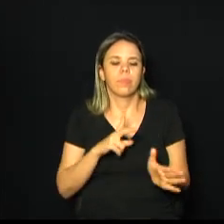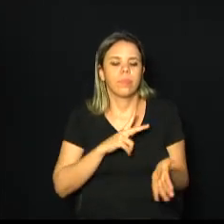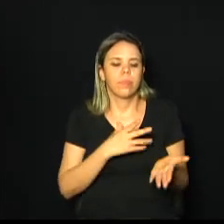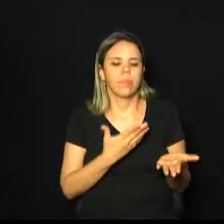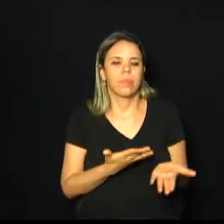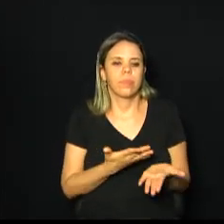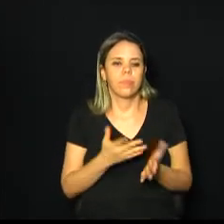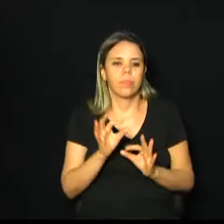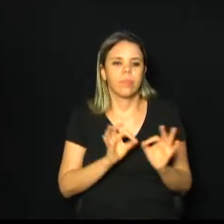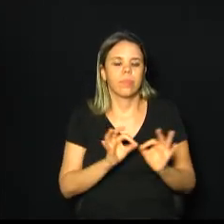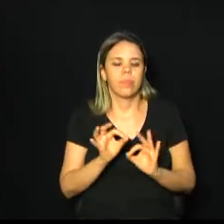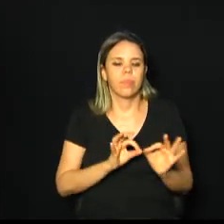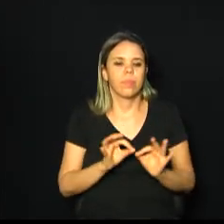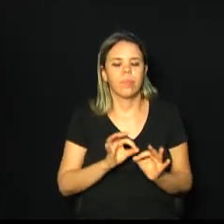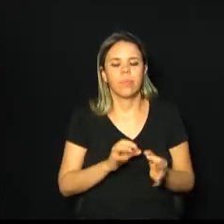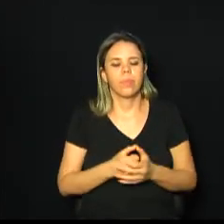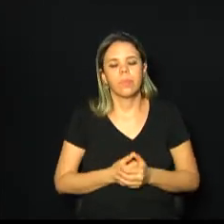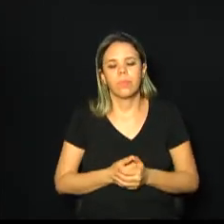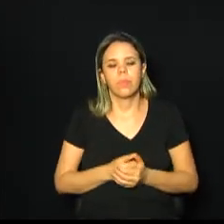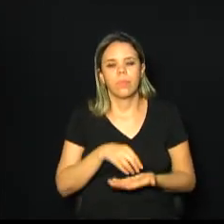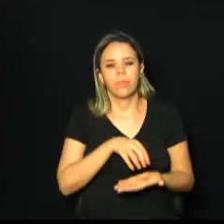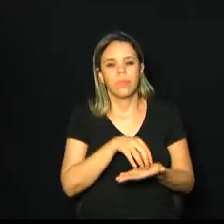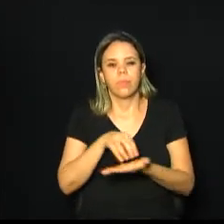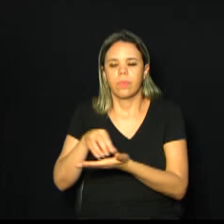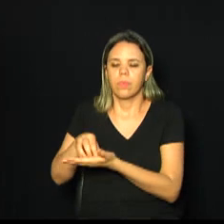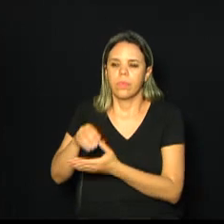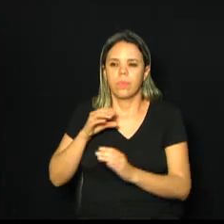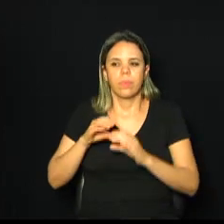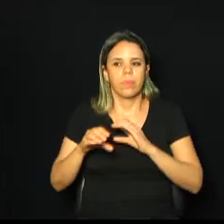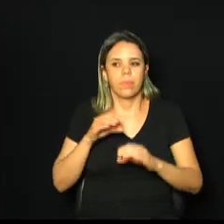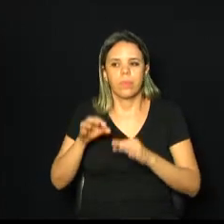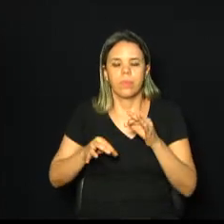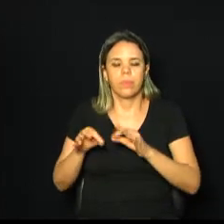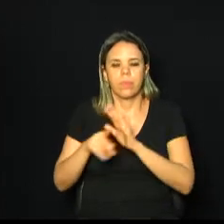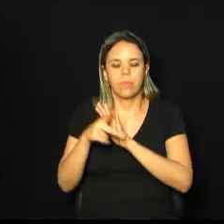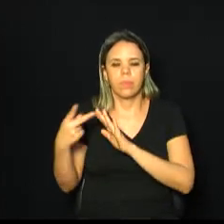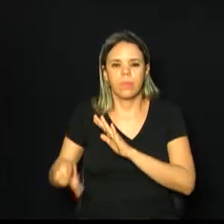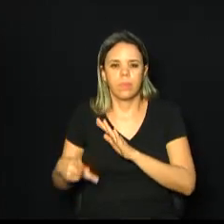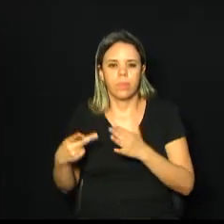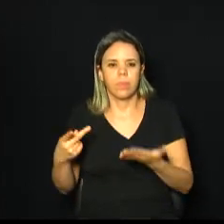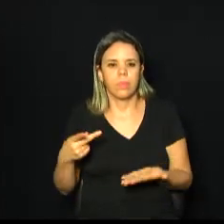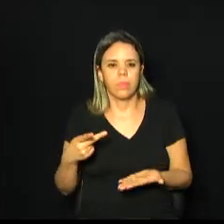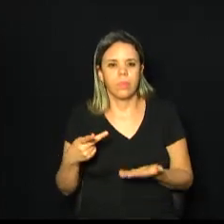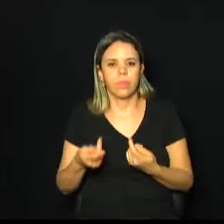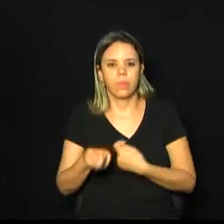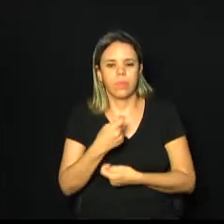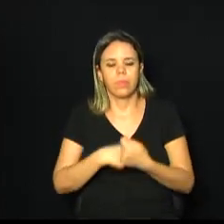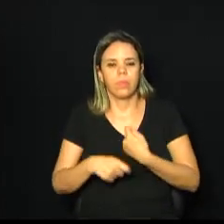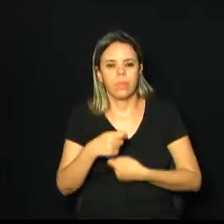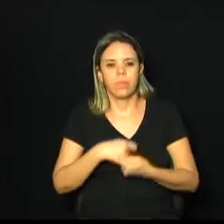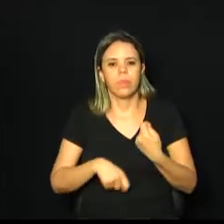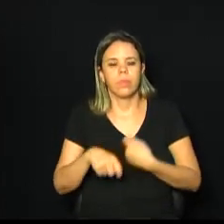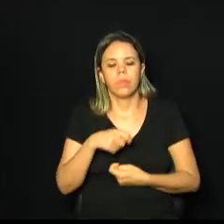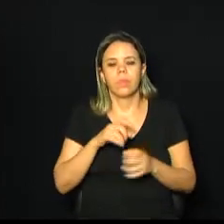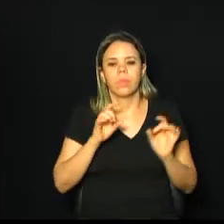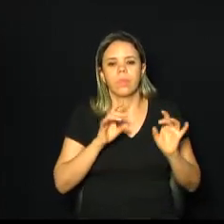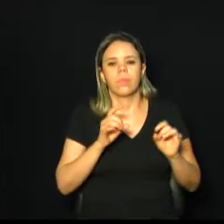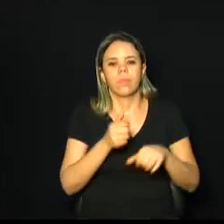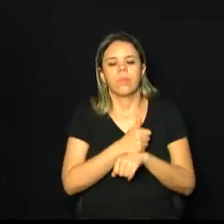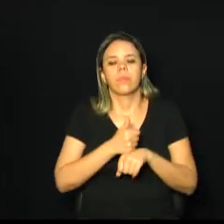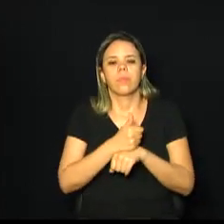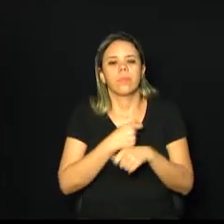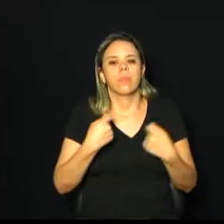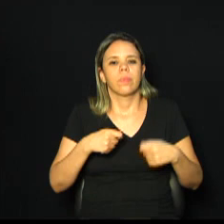uma corregedoria, uma ouvidoria, um órgão de assessoramento jurídico próprio, e unidades administrativas e unidades especializadas necessárias